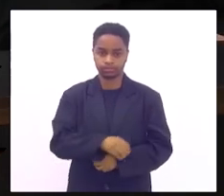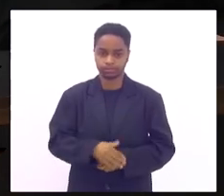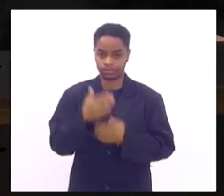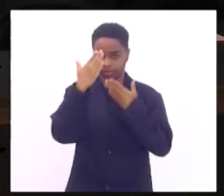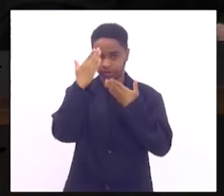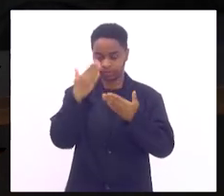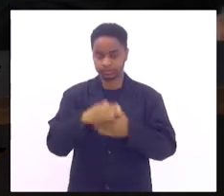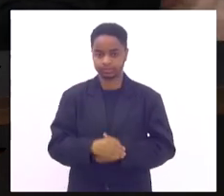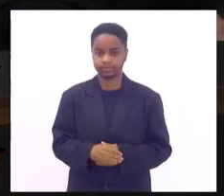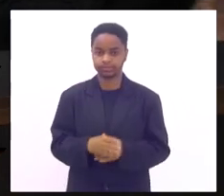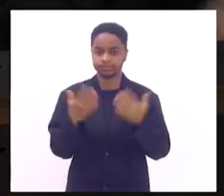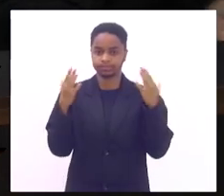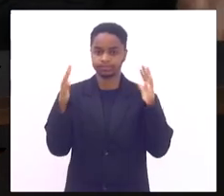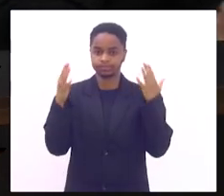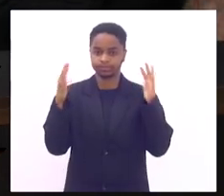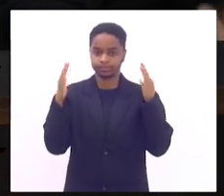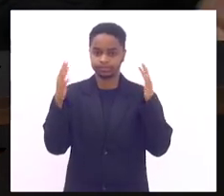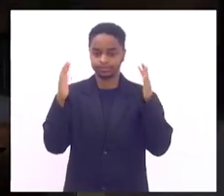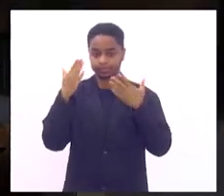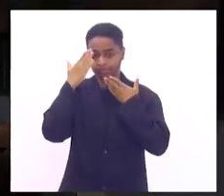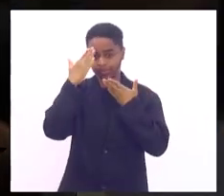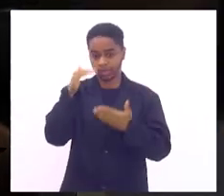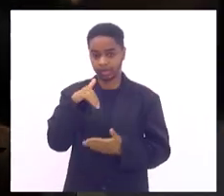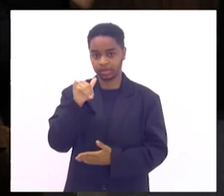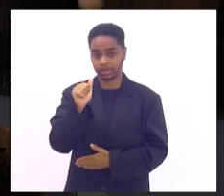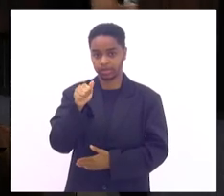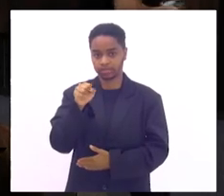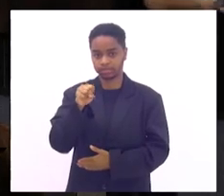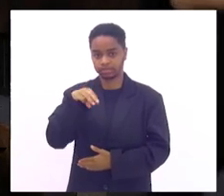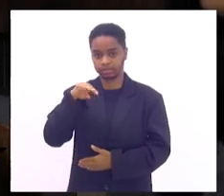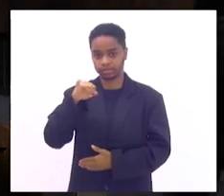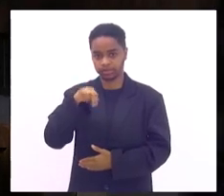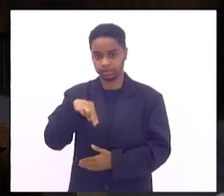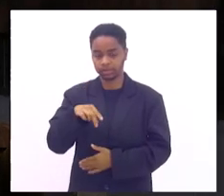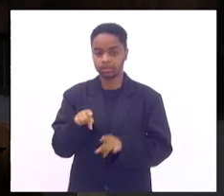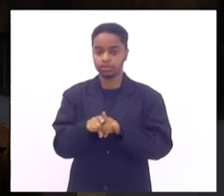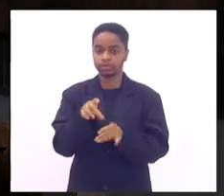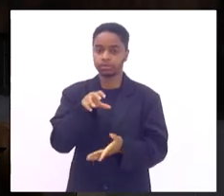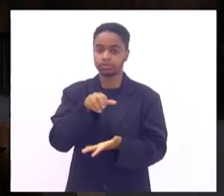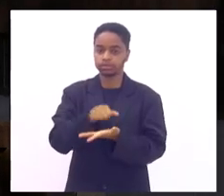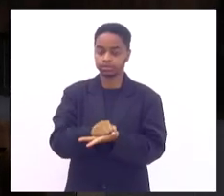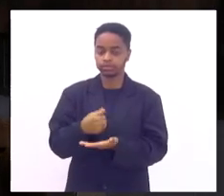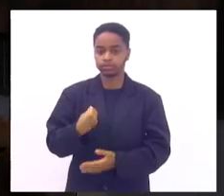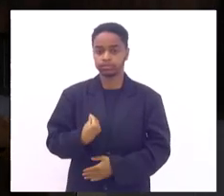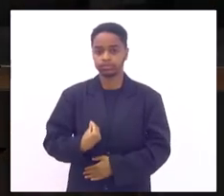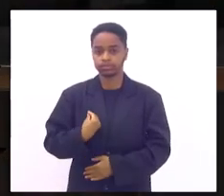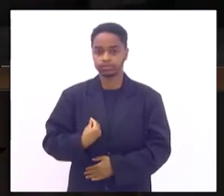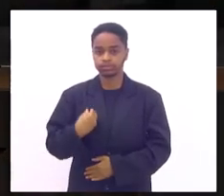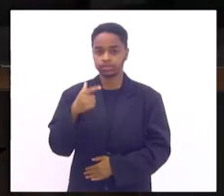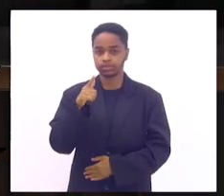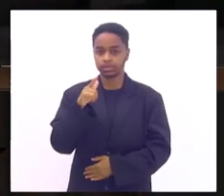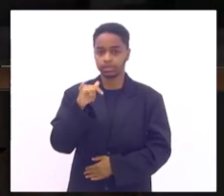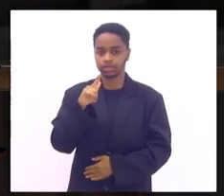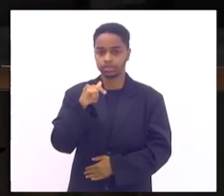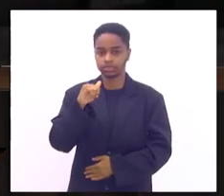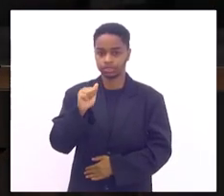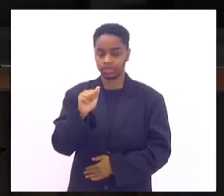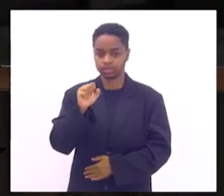Obrigada. Obrigado, Yasmin. Registrar aqui mais uma vez a presença da Lígia